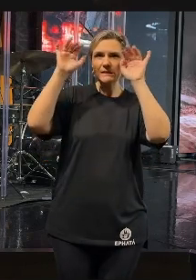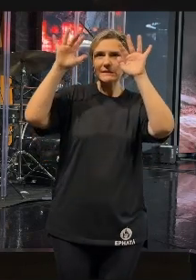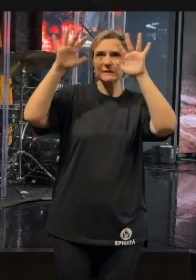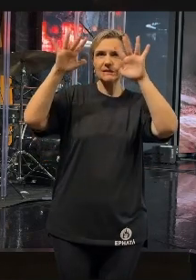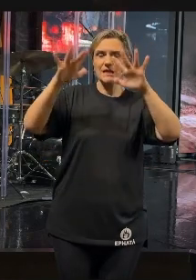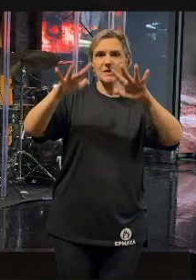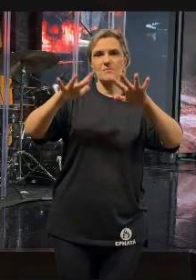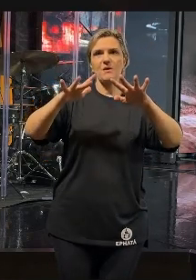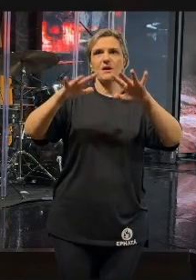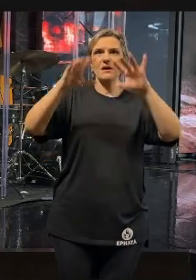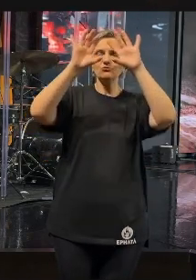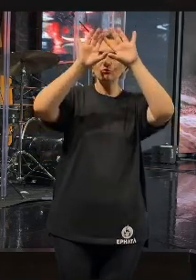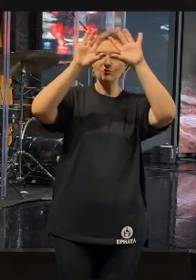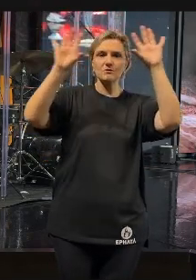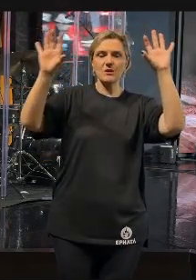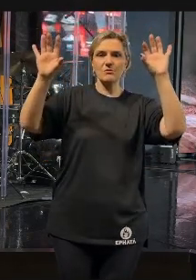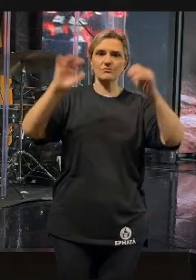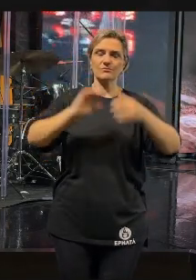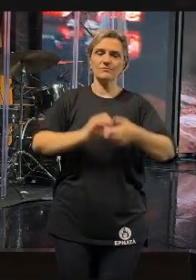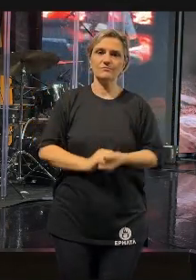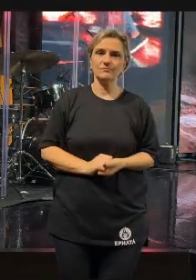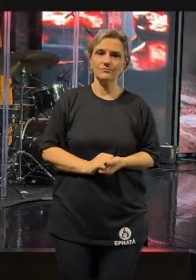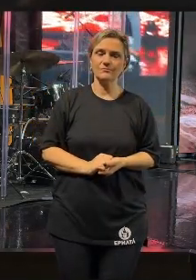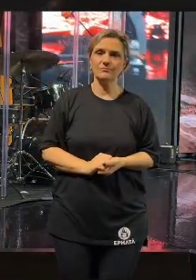dos céus.